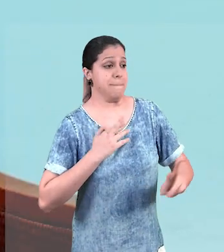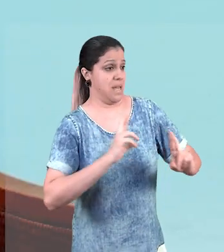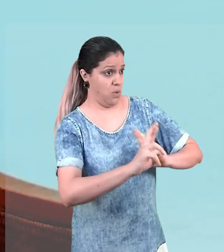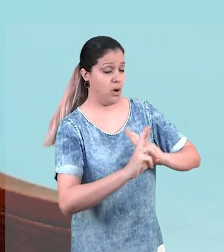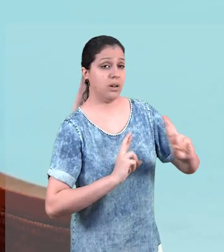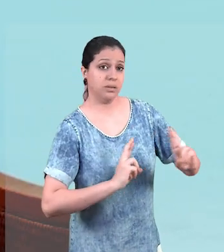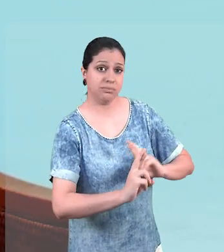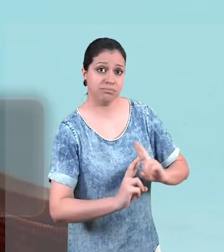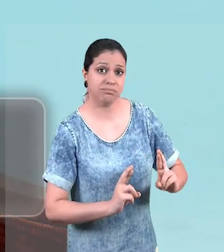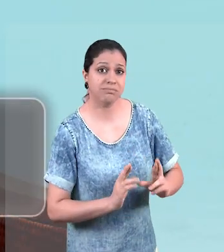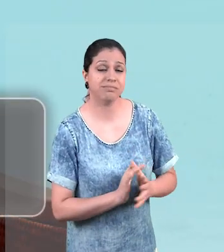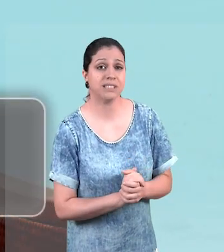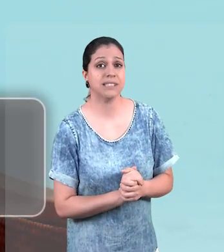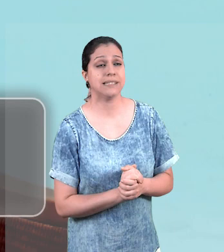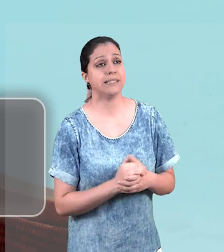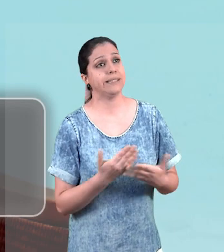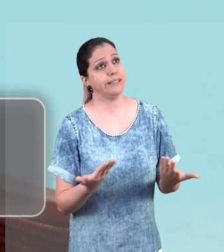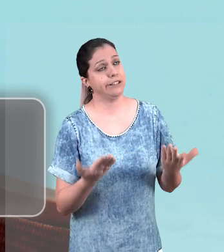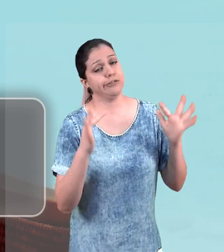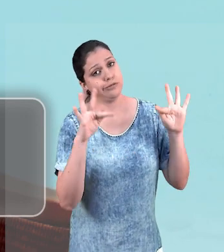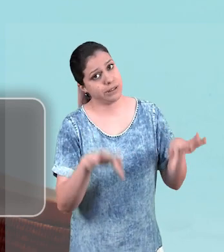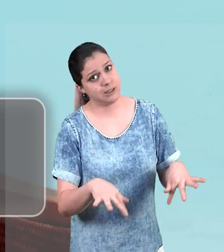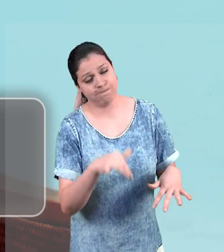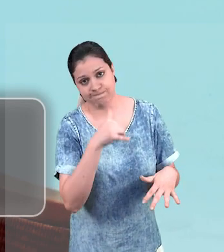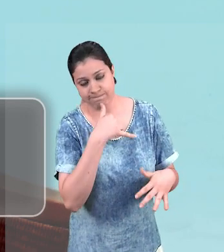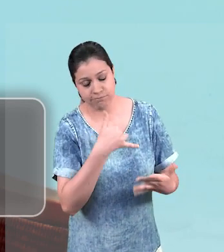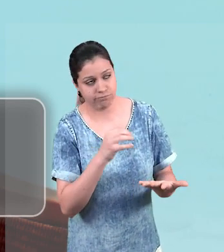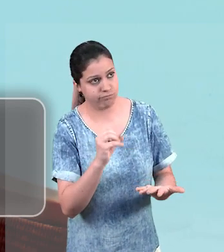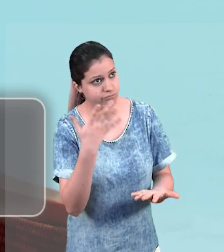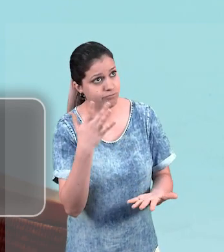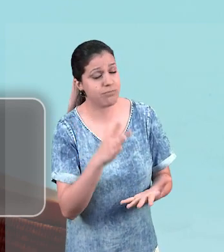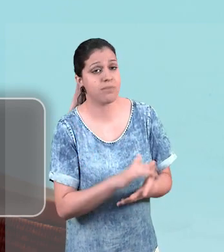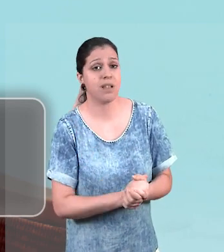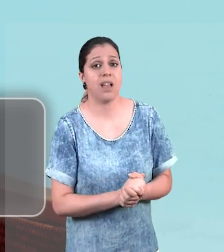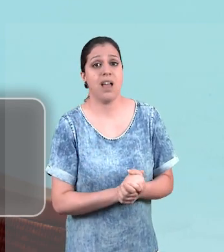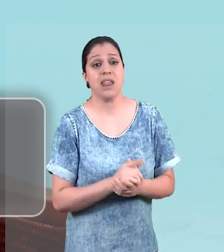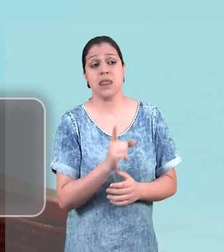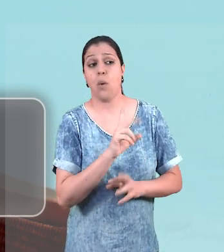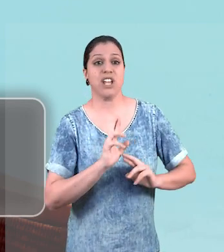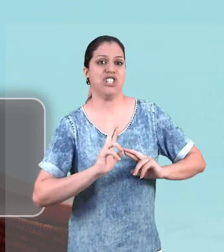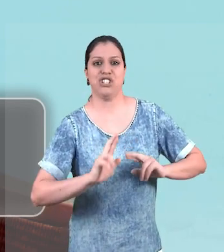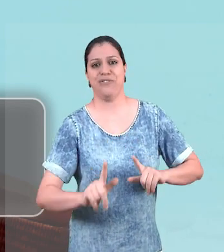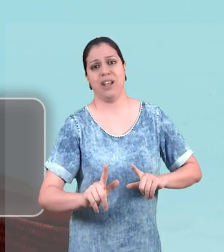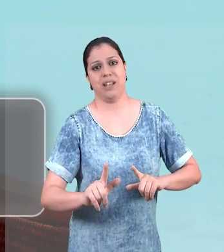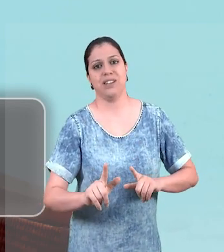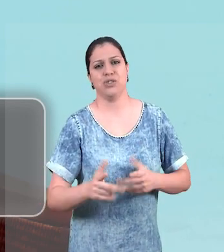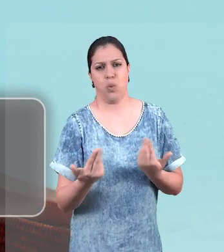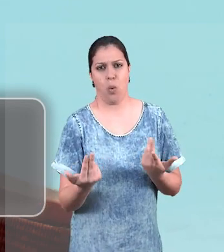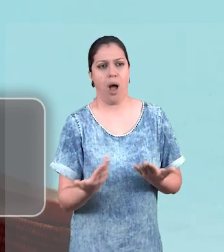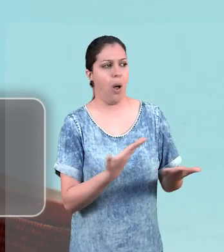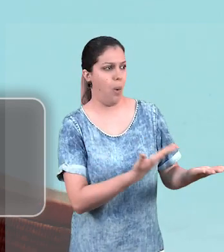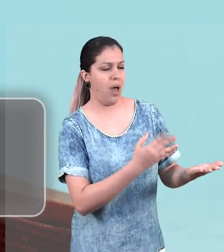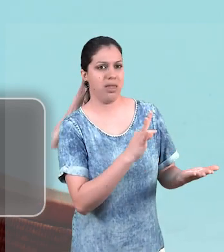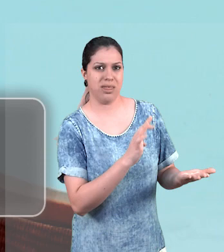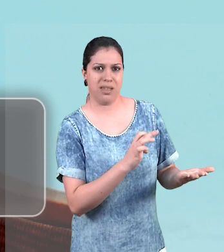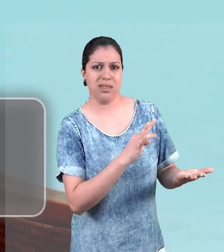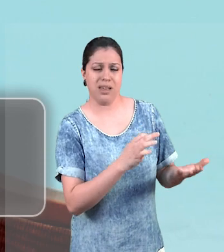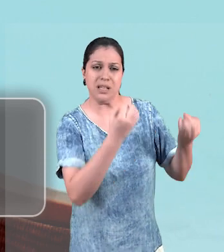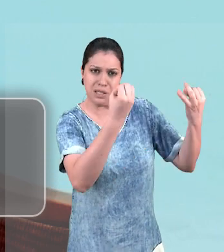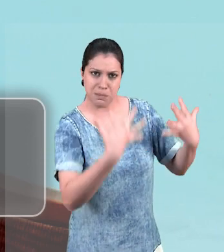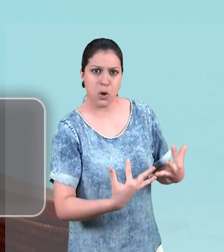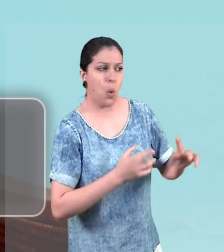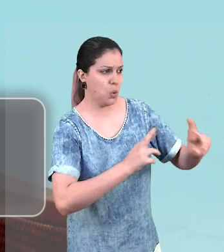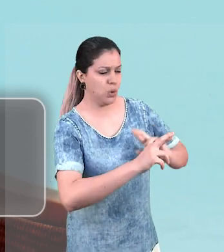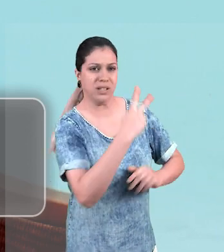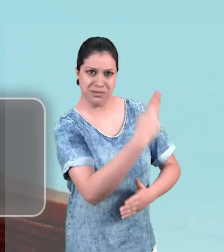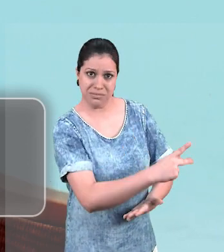meu relacionamento, que infelizmente terminou assim, ele não é muito diferente do que a Tetê